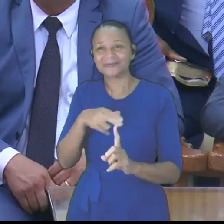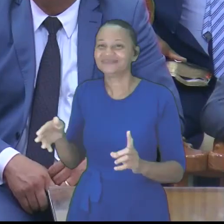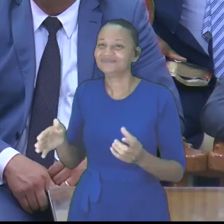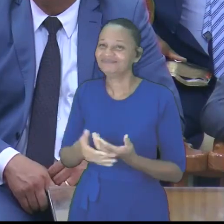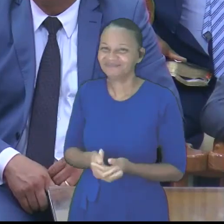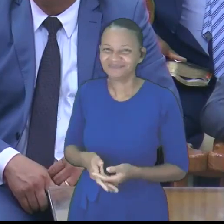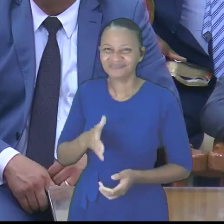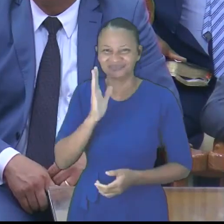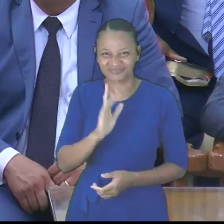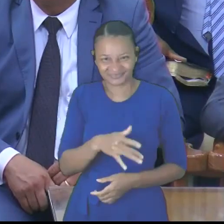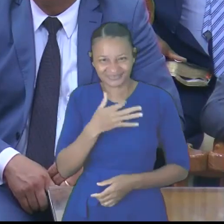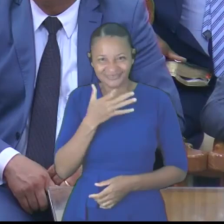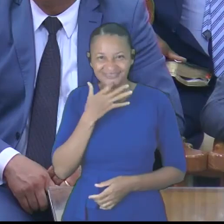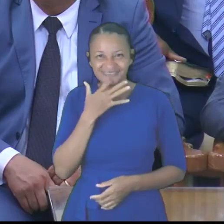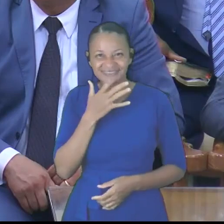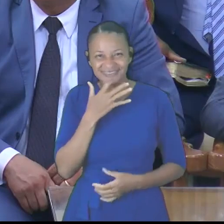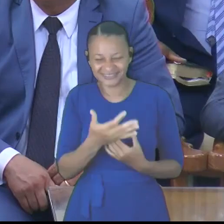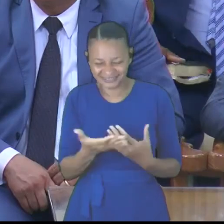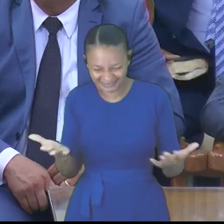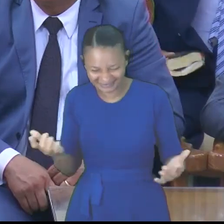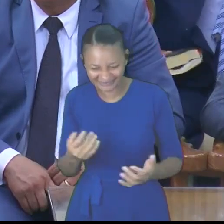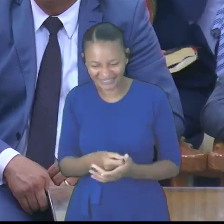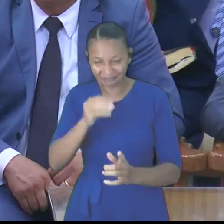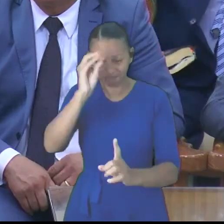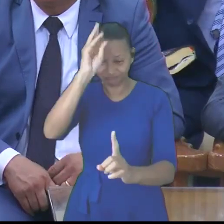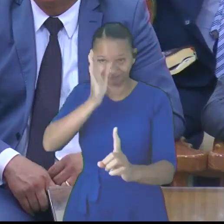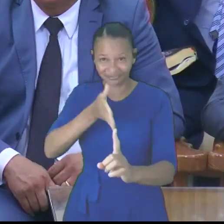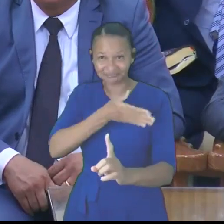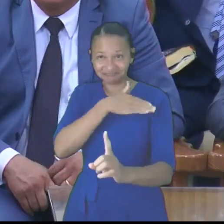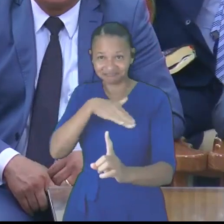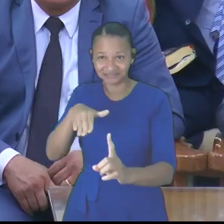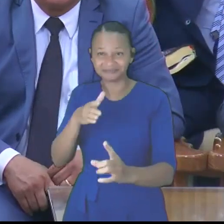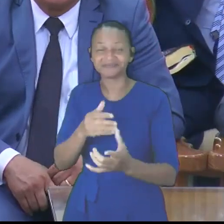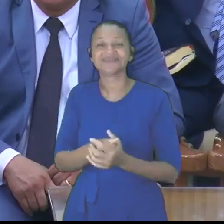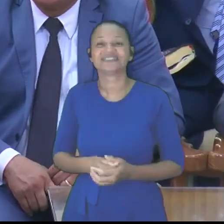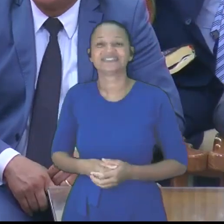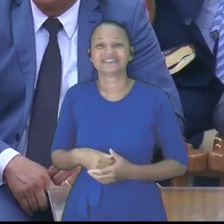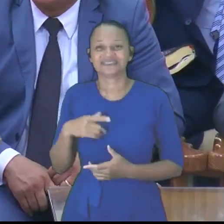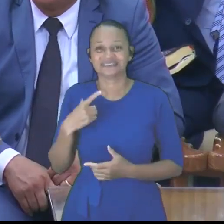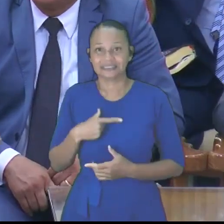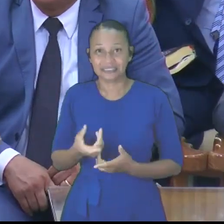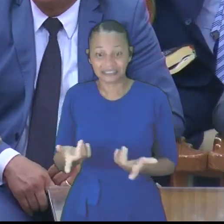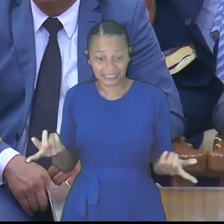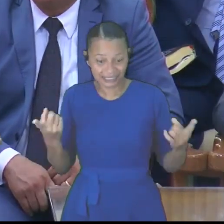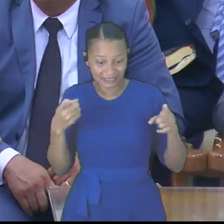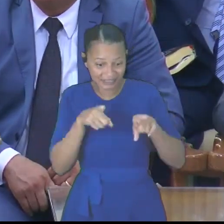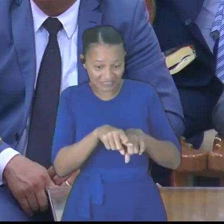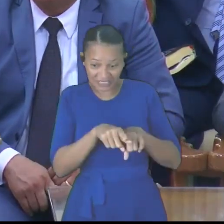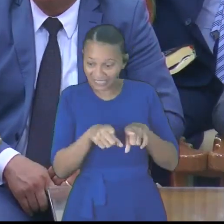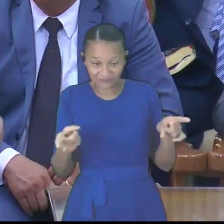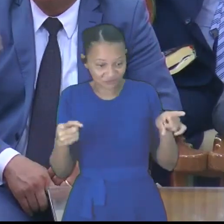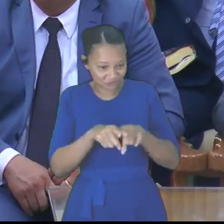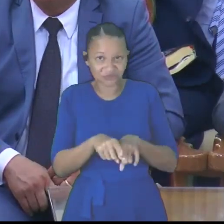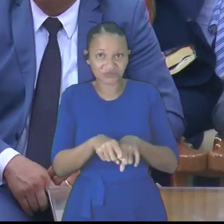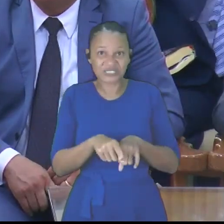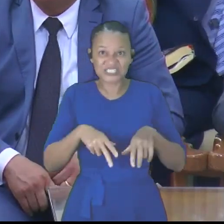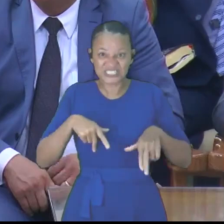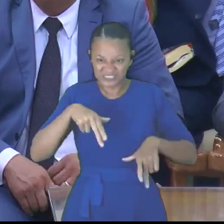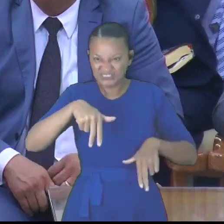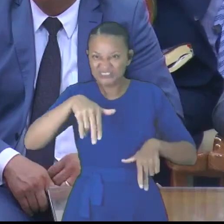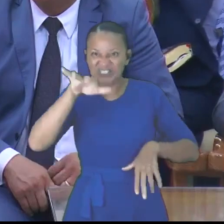Jesus. Quem já ouviu falar da história da vela benta nas 3 noites escuras, né? E diz que os amancebados vão correr nas portas do povo,